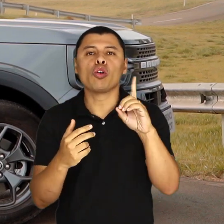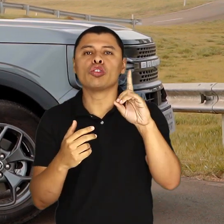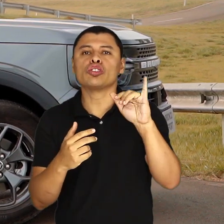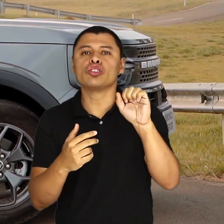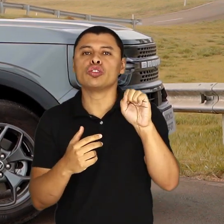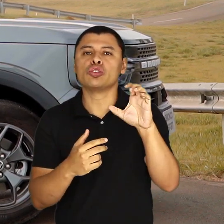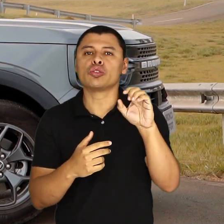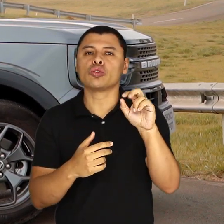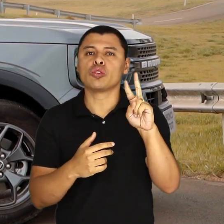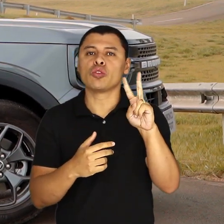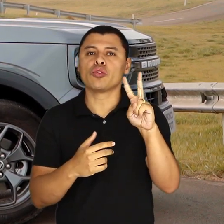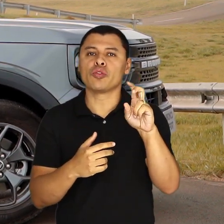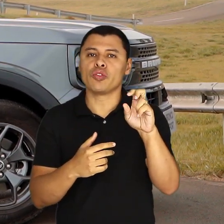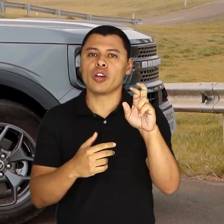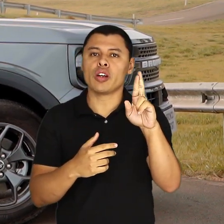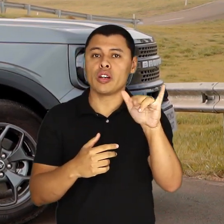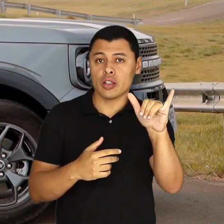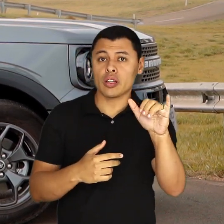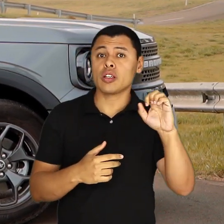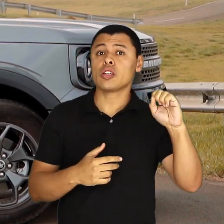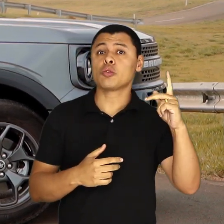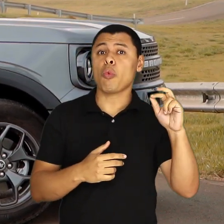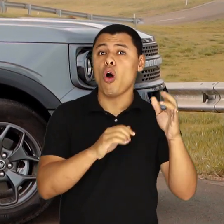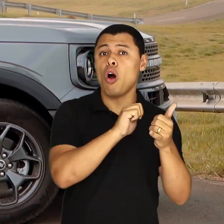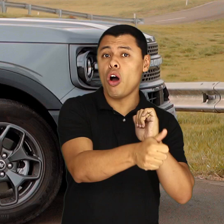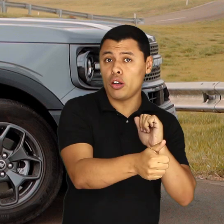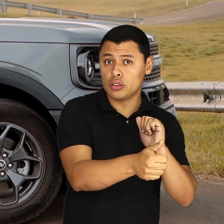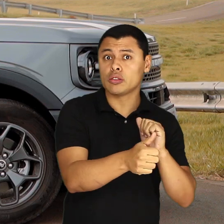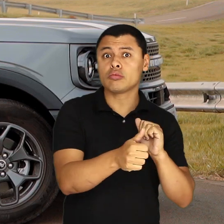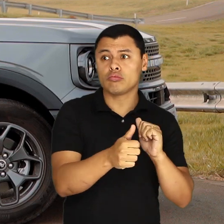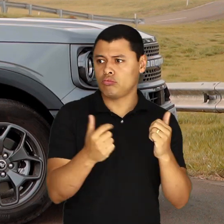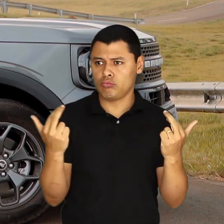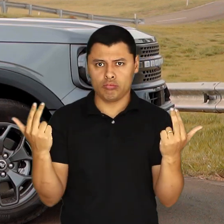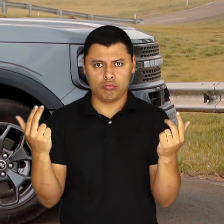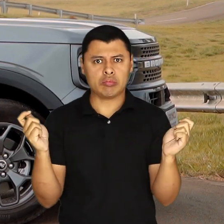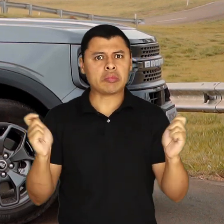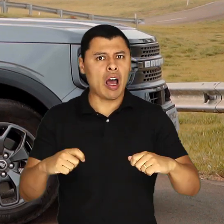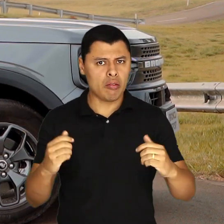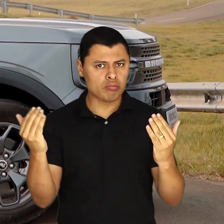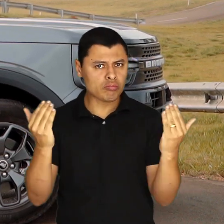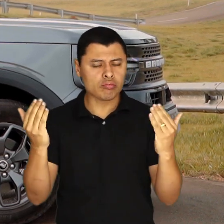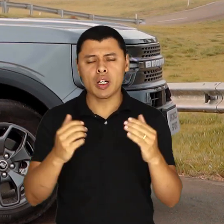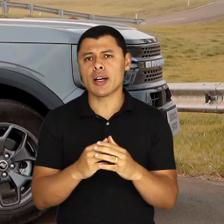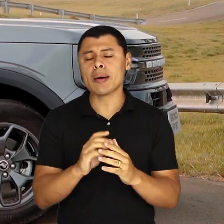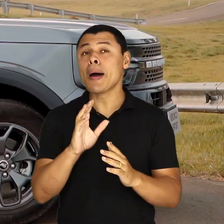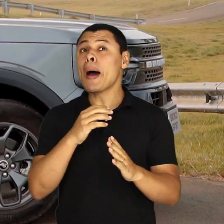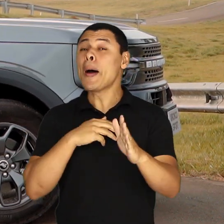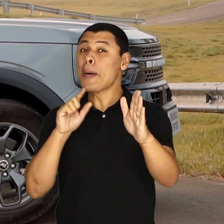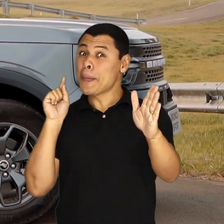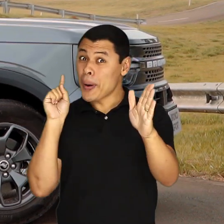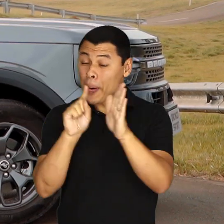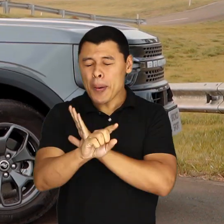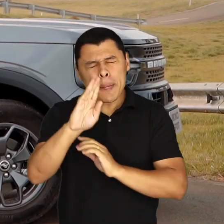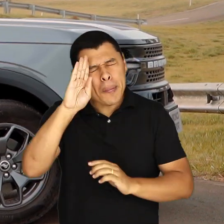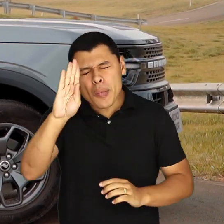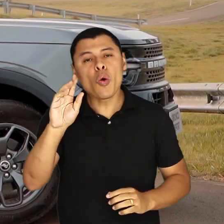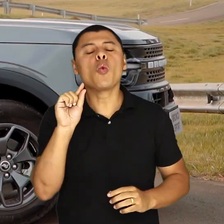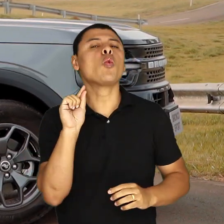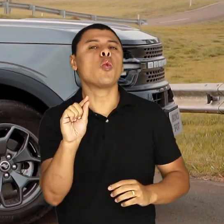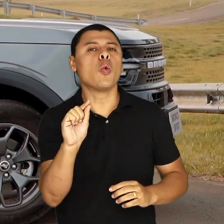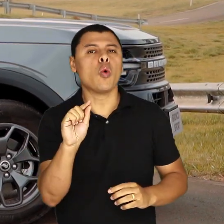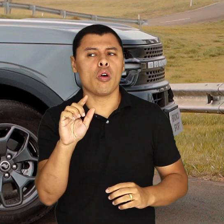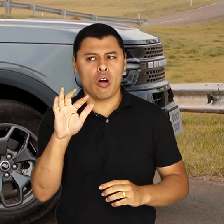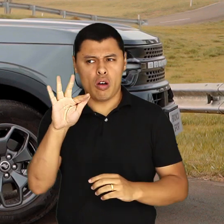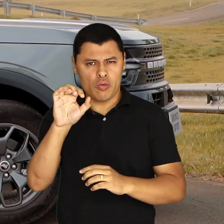Discovery Sport, mesmo o SE tem algumas coisas que ele não tem em relação a esse veículo aqui. Mas a grande pergunta no fim do dia